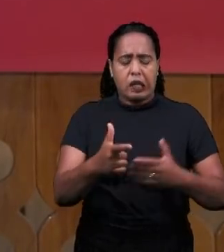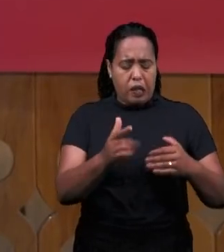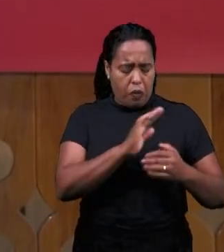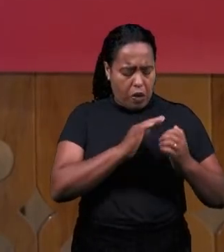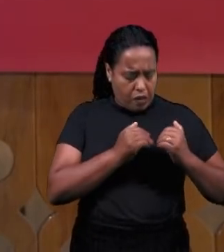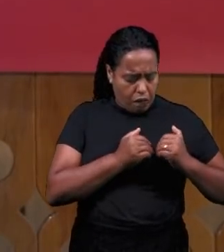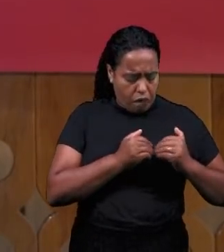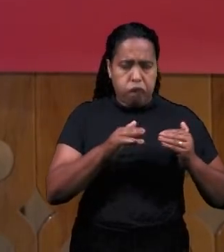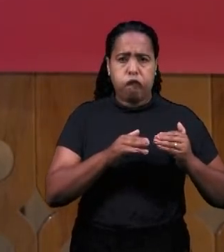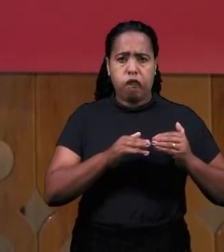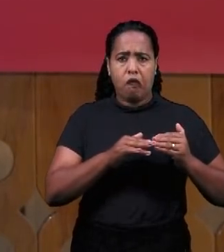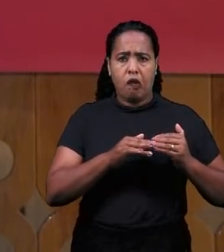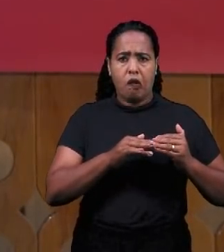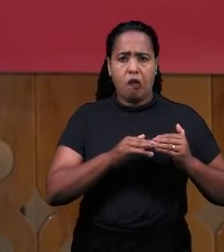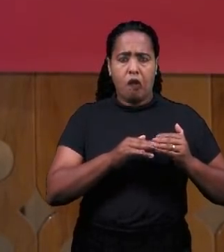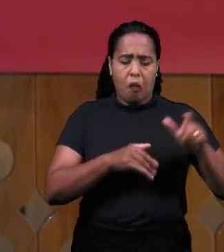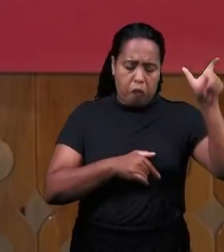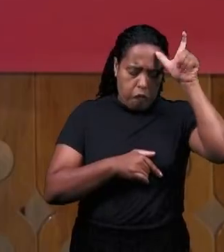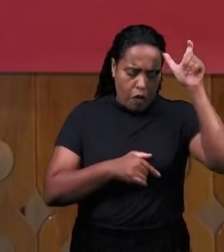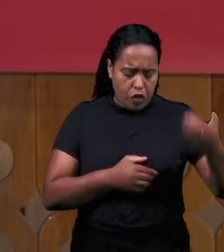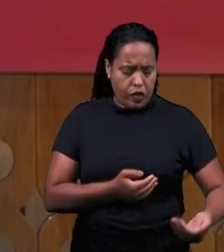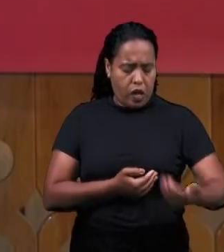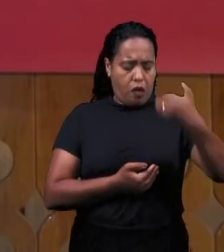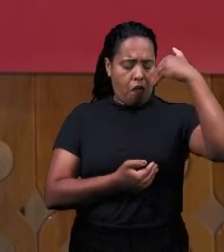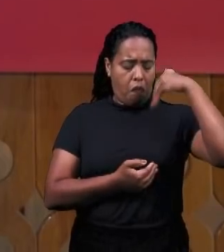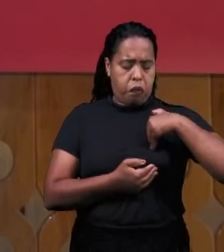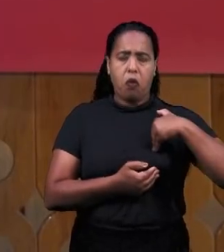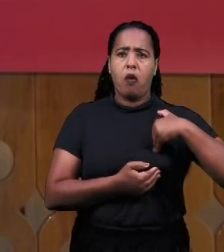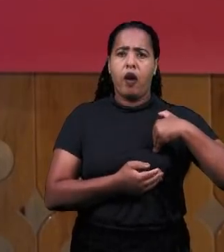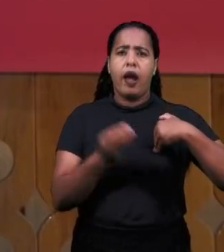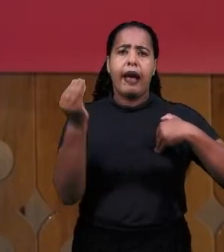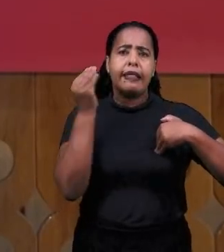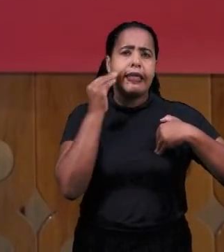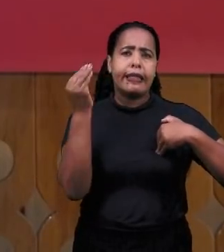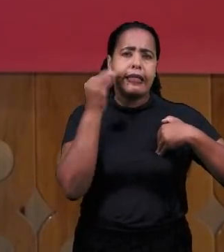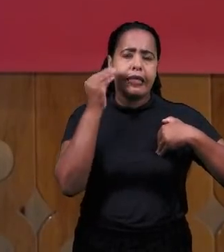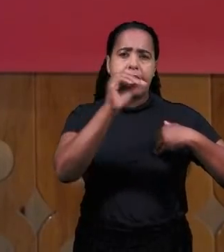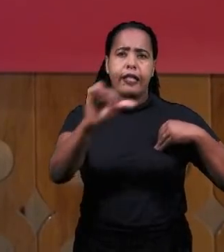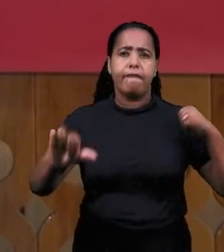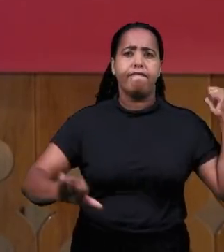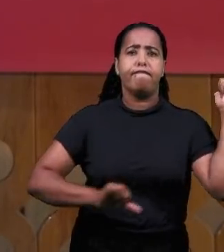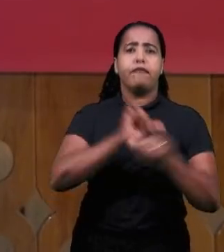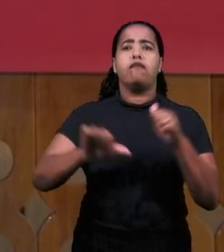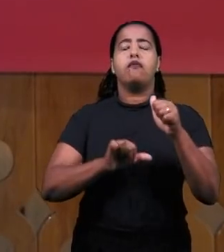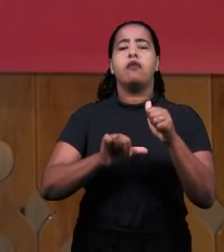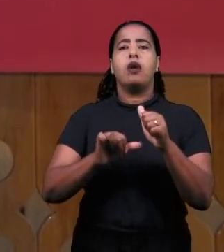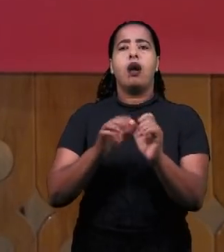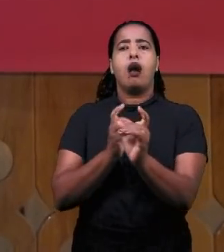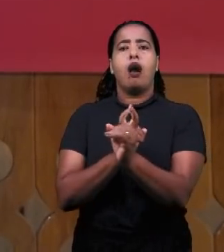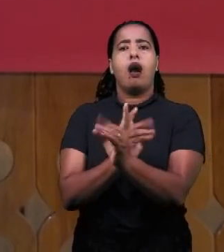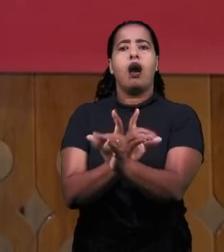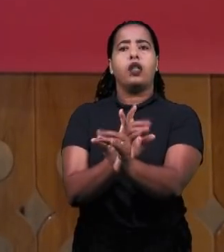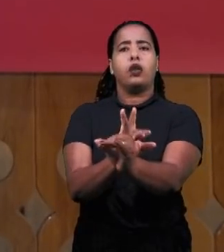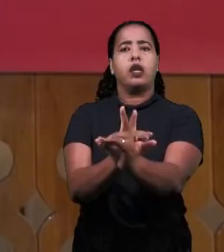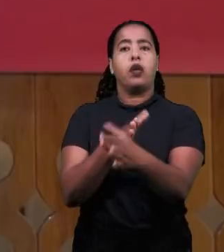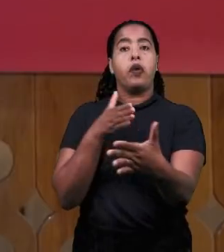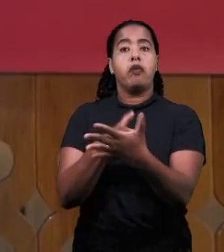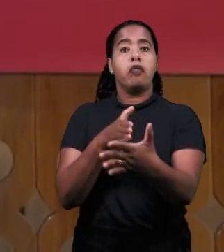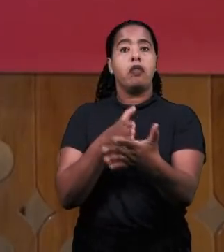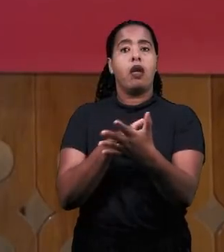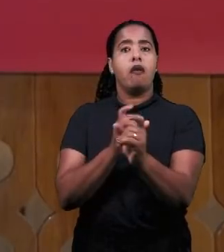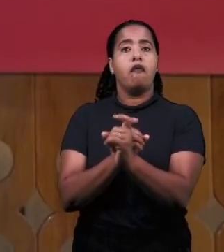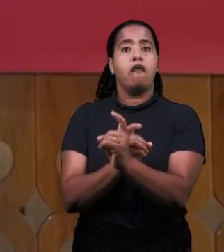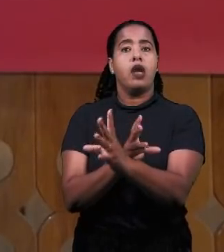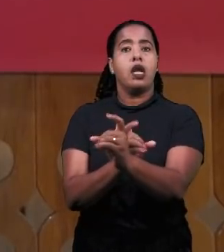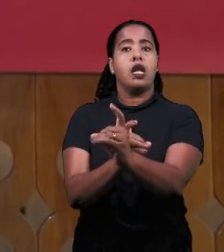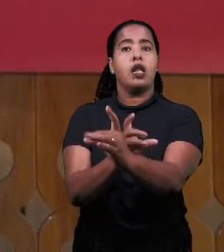adversário entrar, para tentar mudar a doutrina, ou intervir na doutrina,